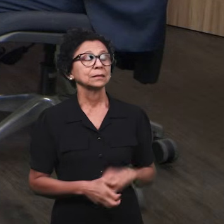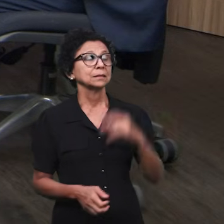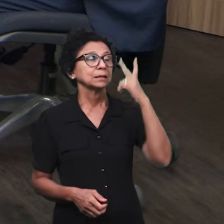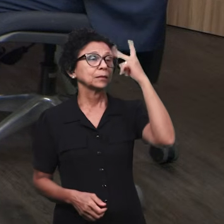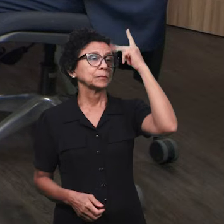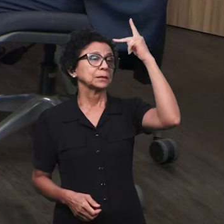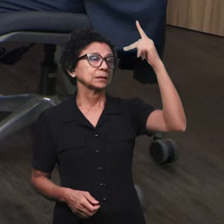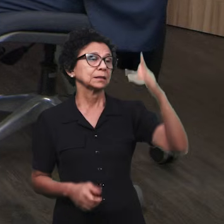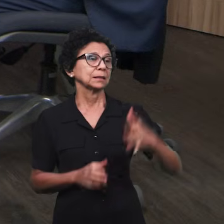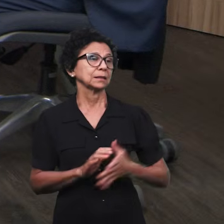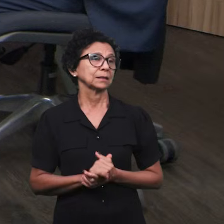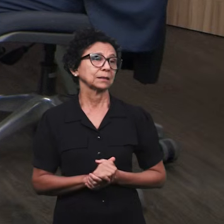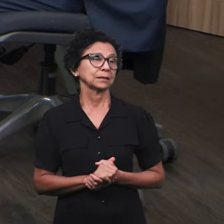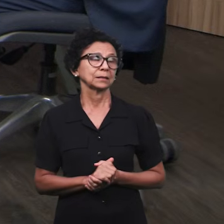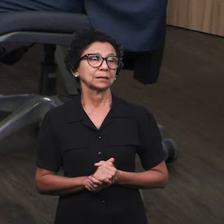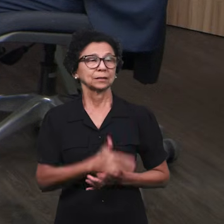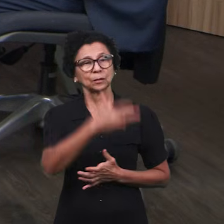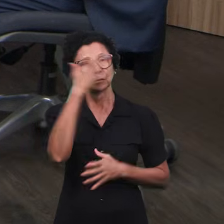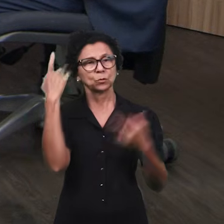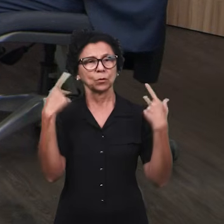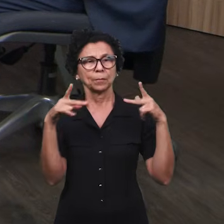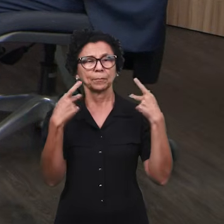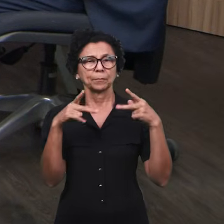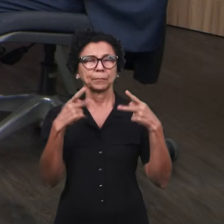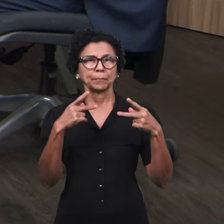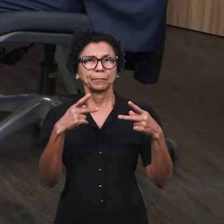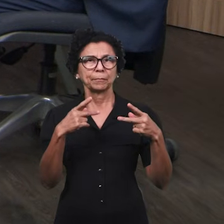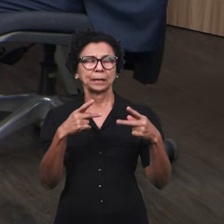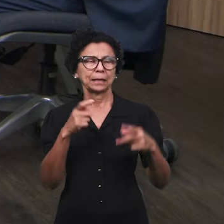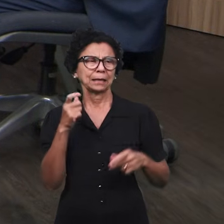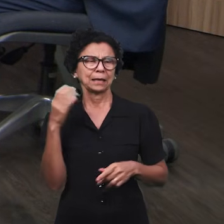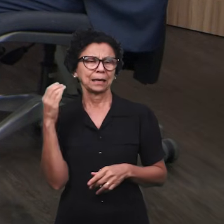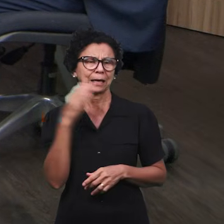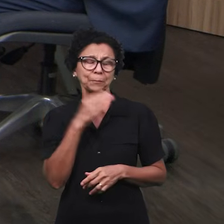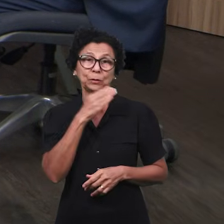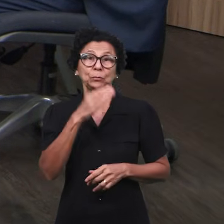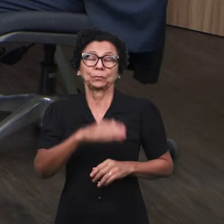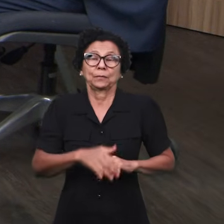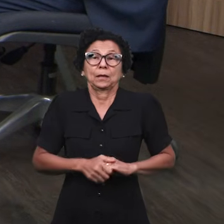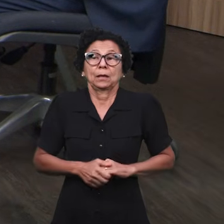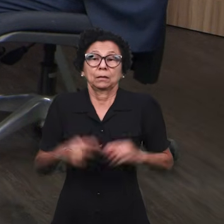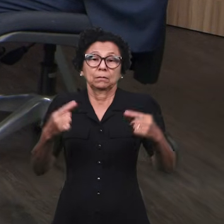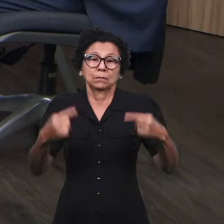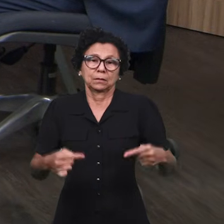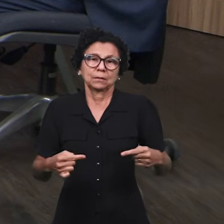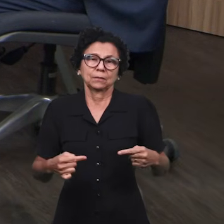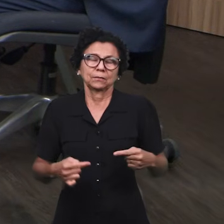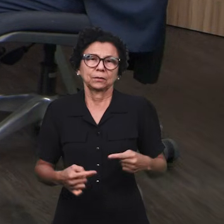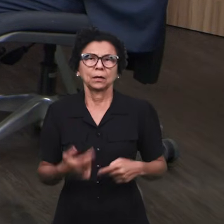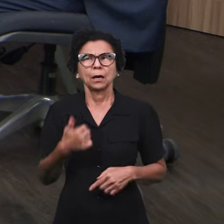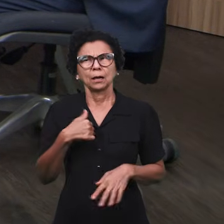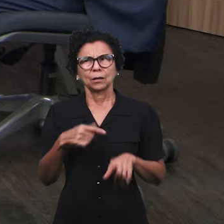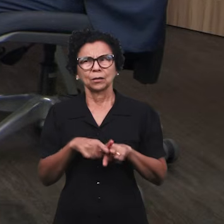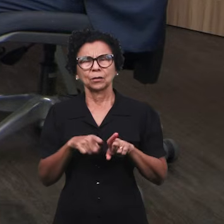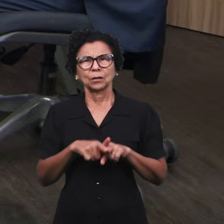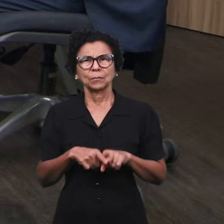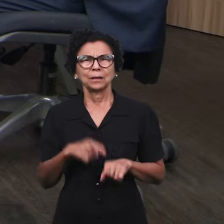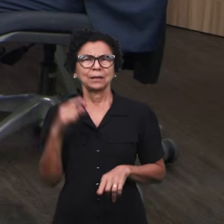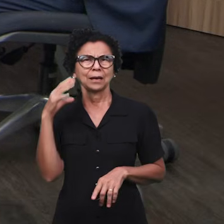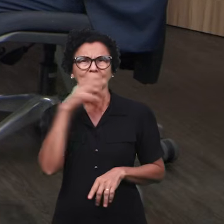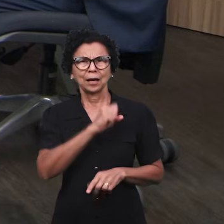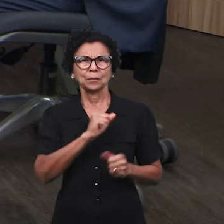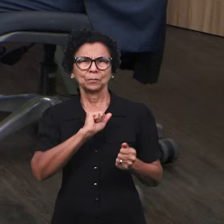fala rápido demais, fazer o quê? Olha, pastor, é um desafio. E eu falo assim, né? Eu falo rápido também, eu também